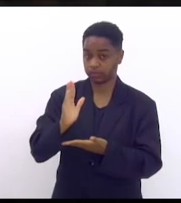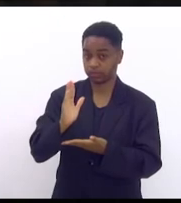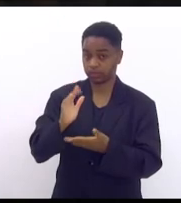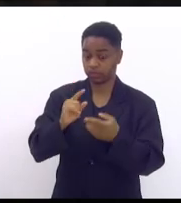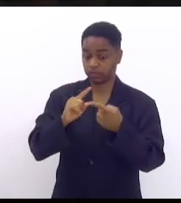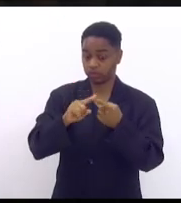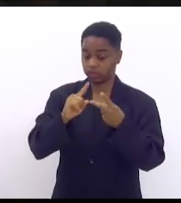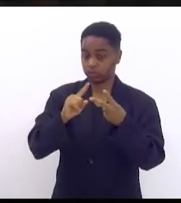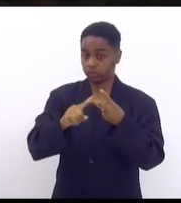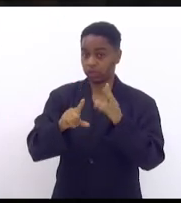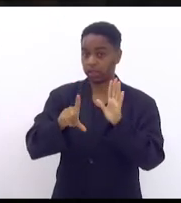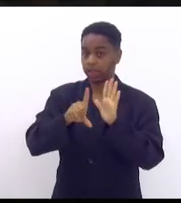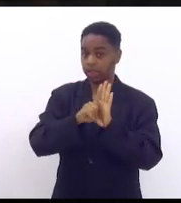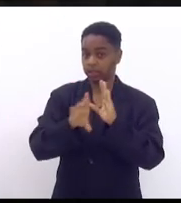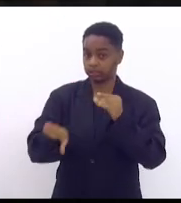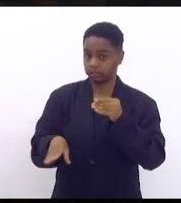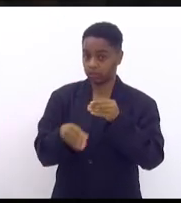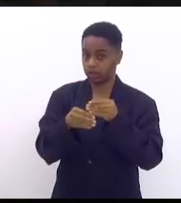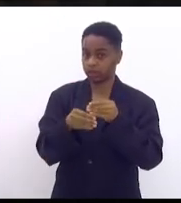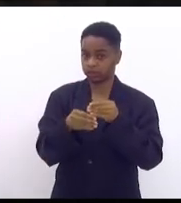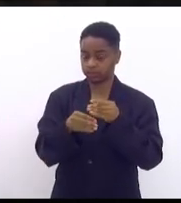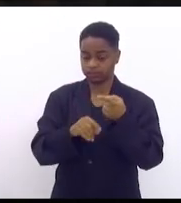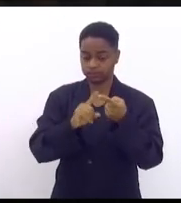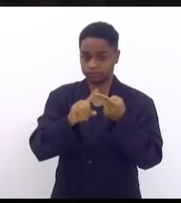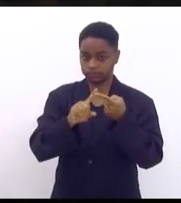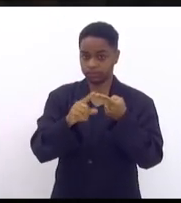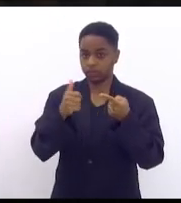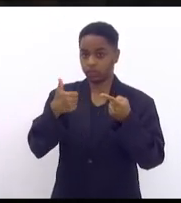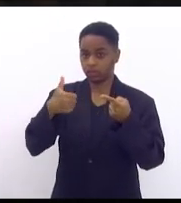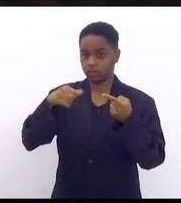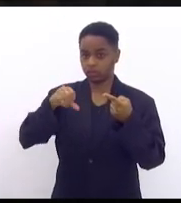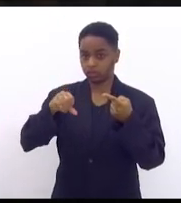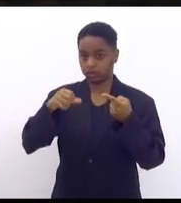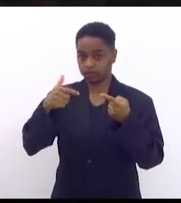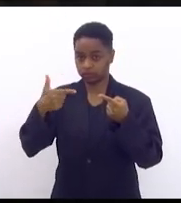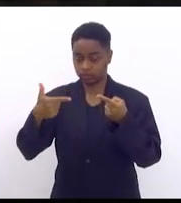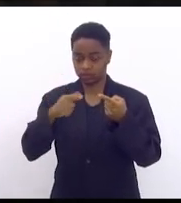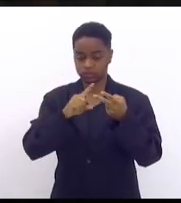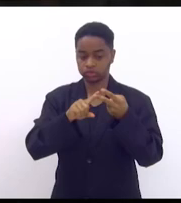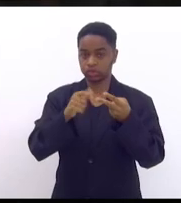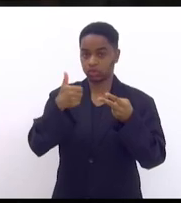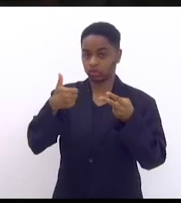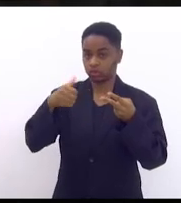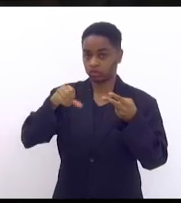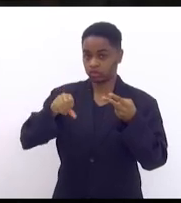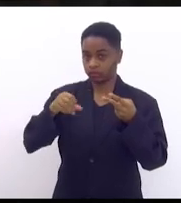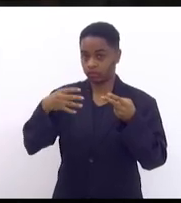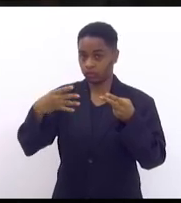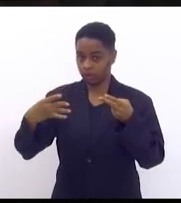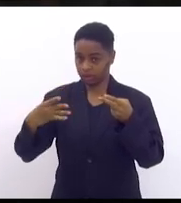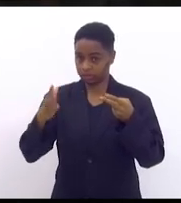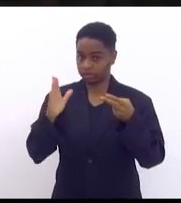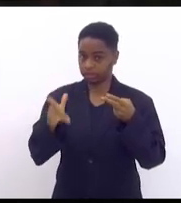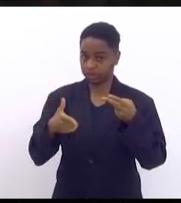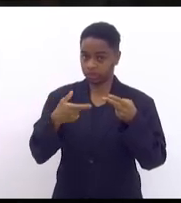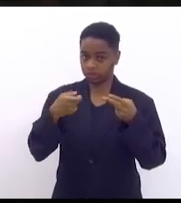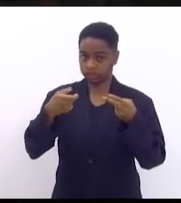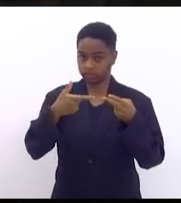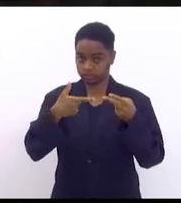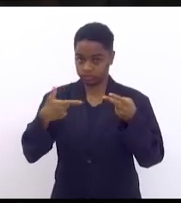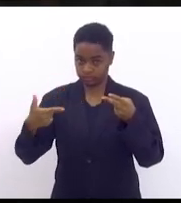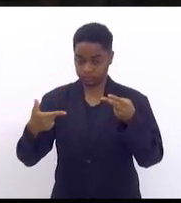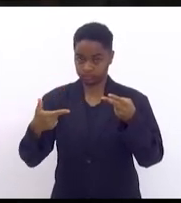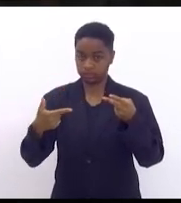duas leis complementares, 192 e 194 de 2022,